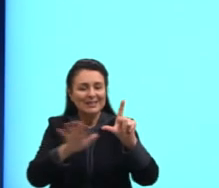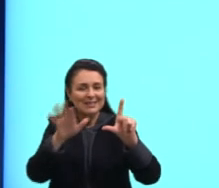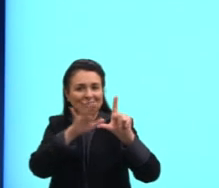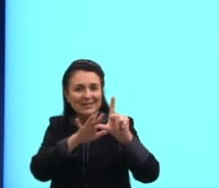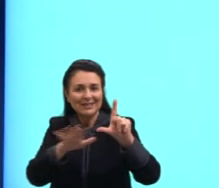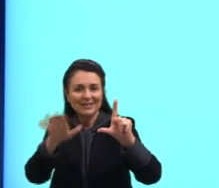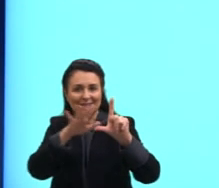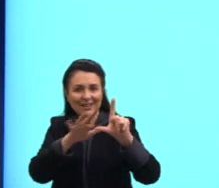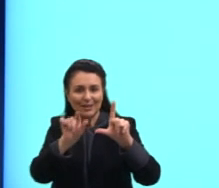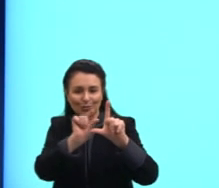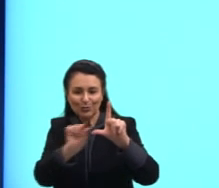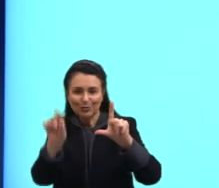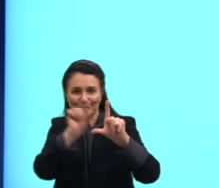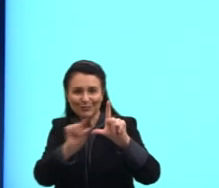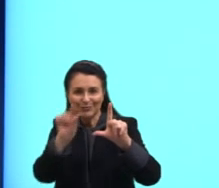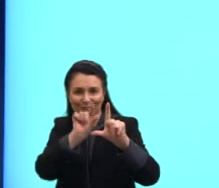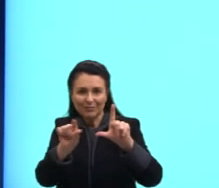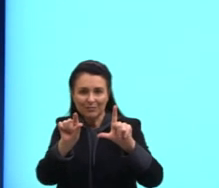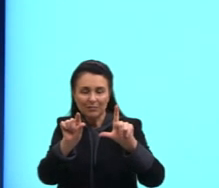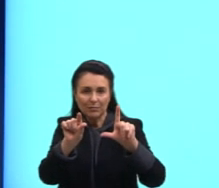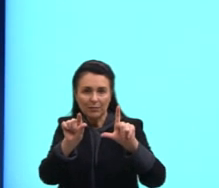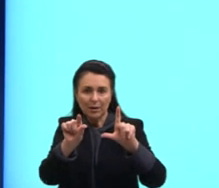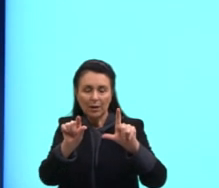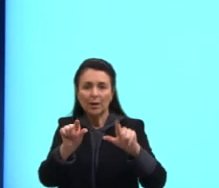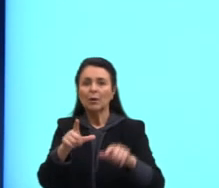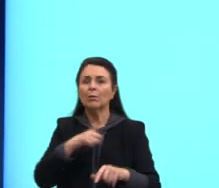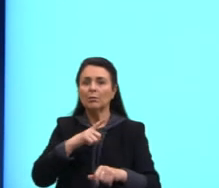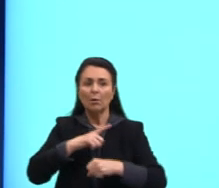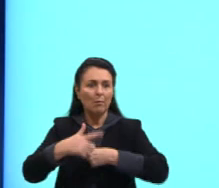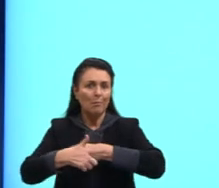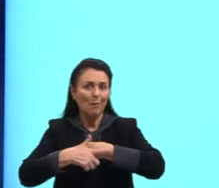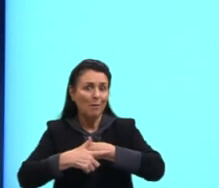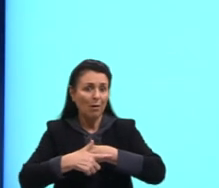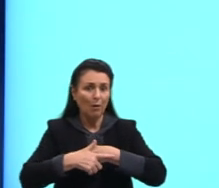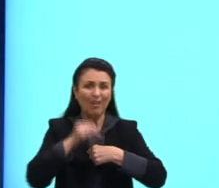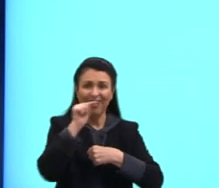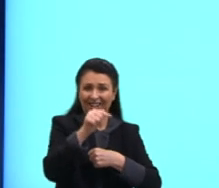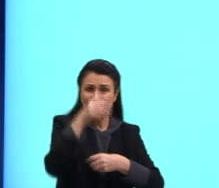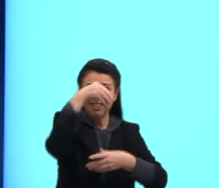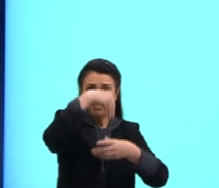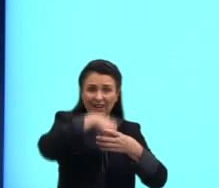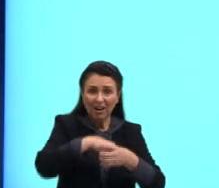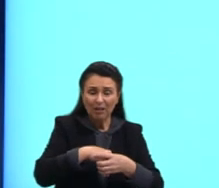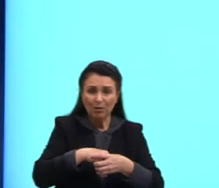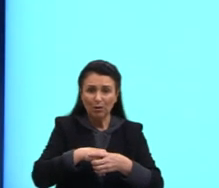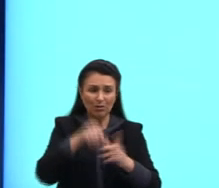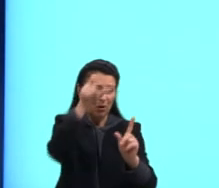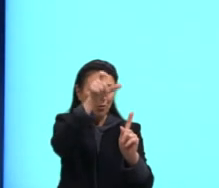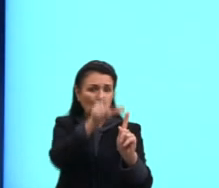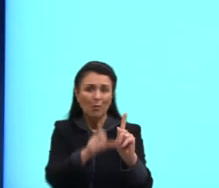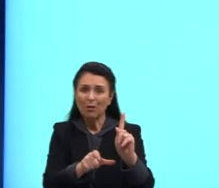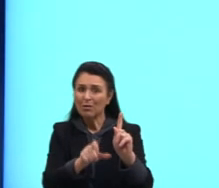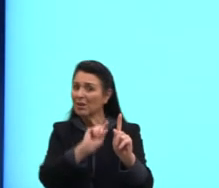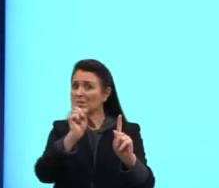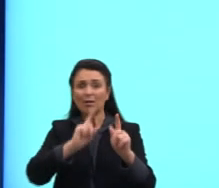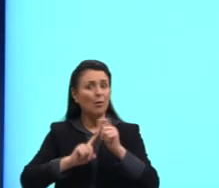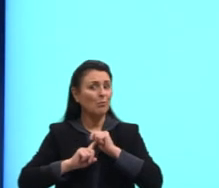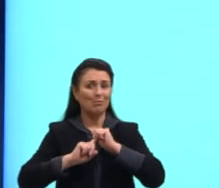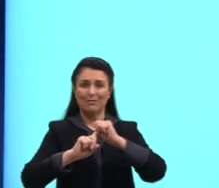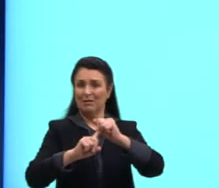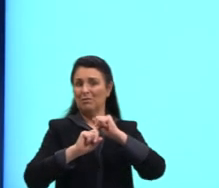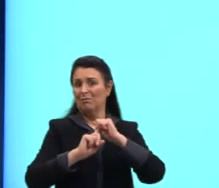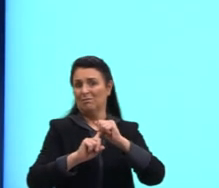quando possuem um papel muitas vezes são personagens secundários e não há